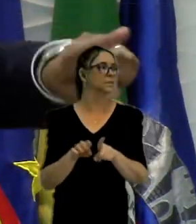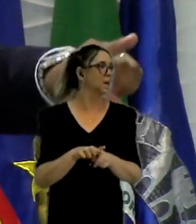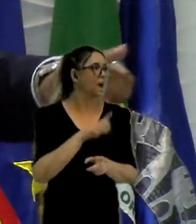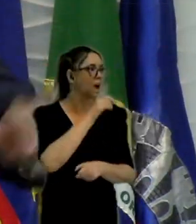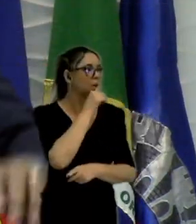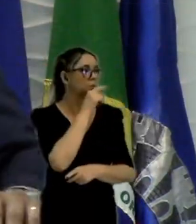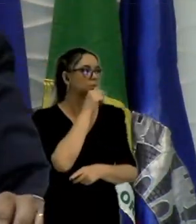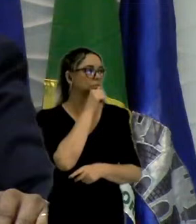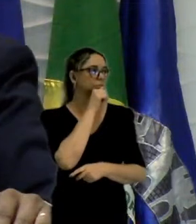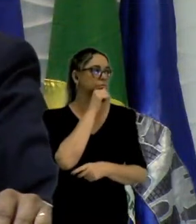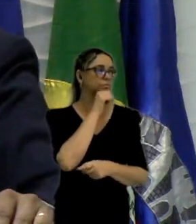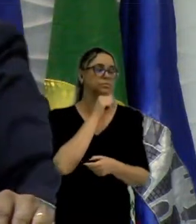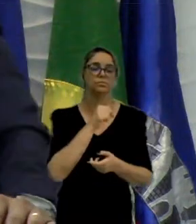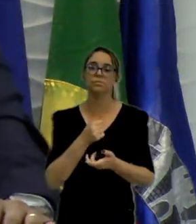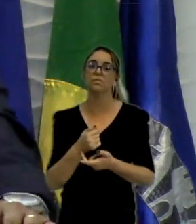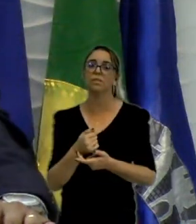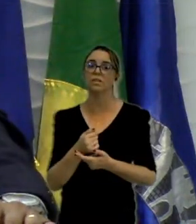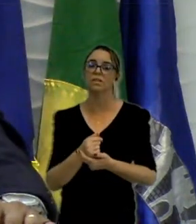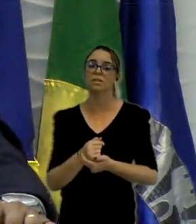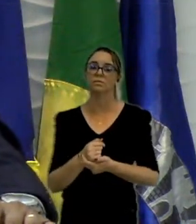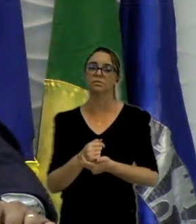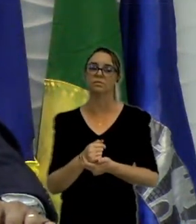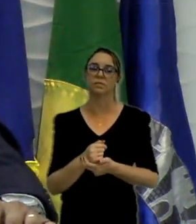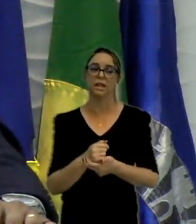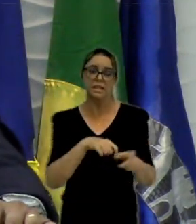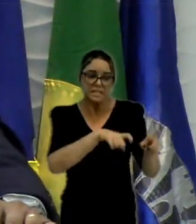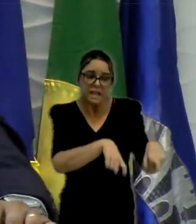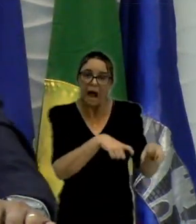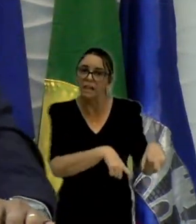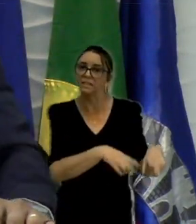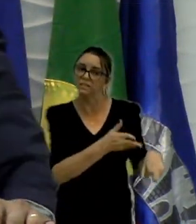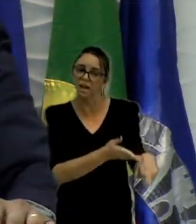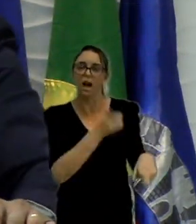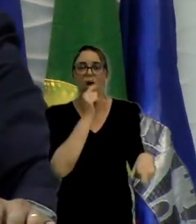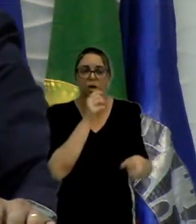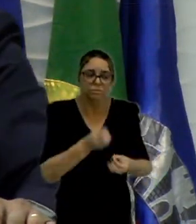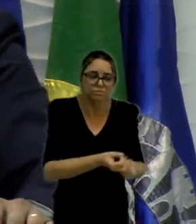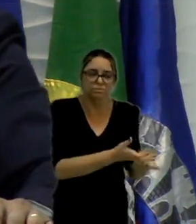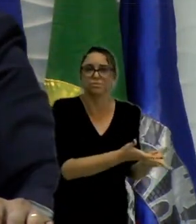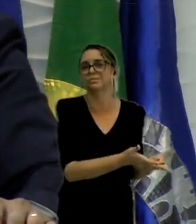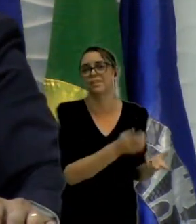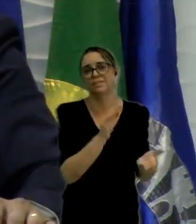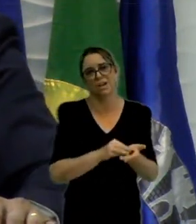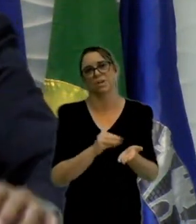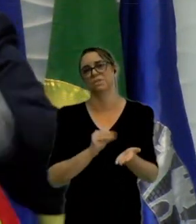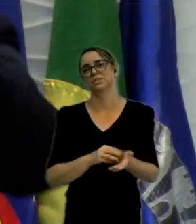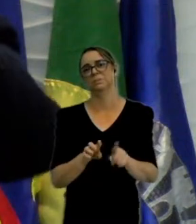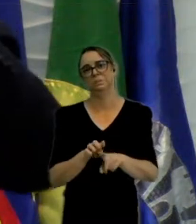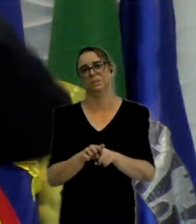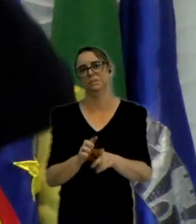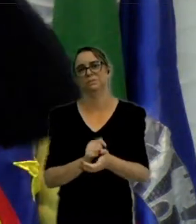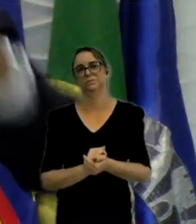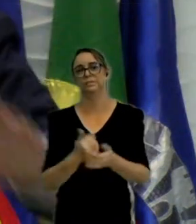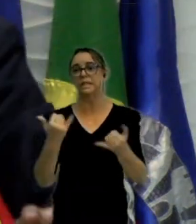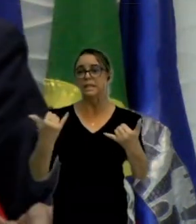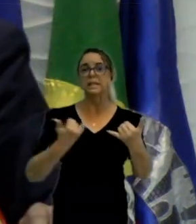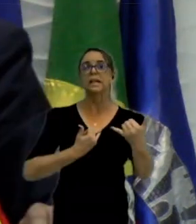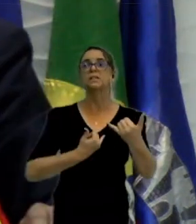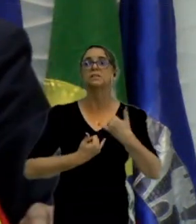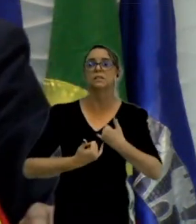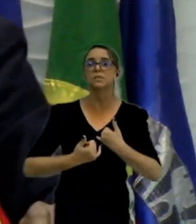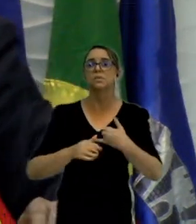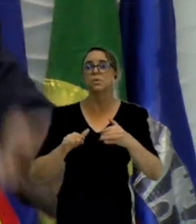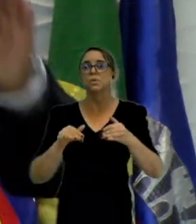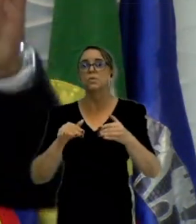está colocando, deixa de colocar água na zona rural. Agora, me diga que governadora é